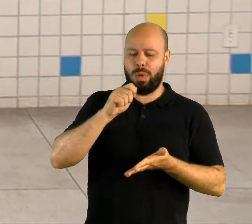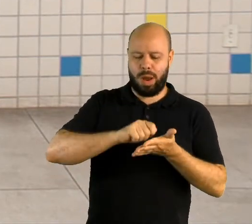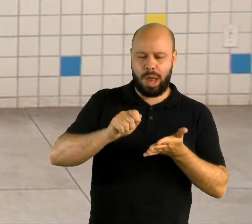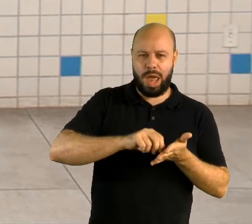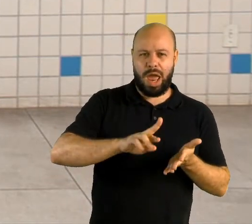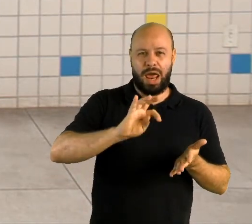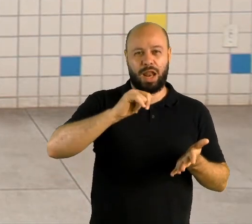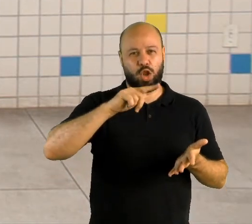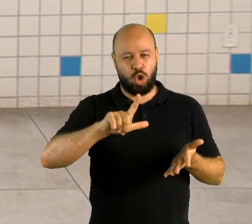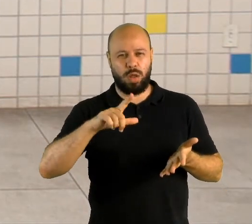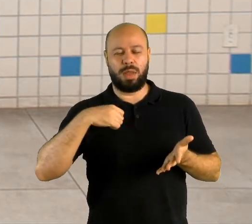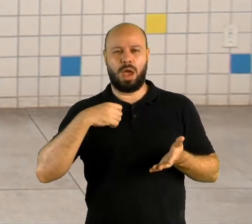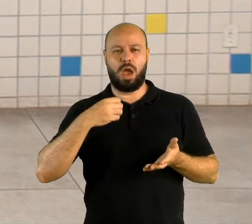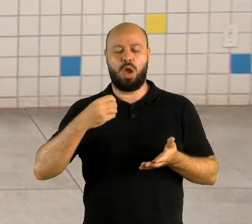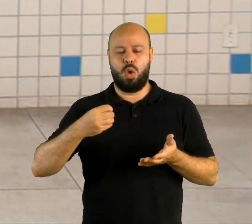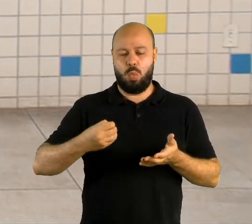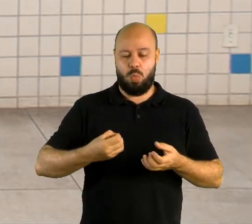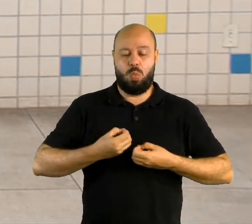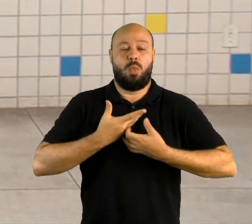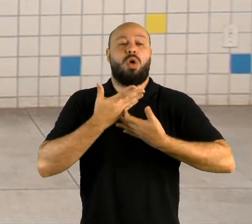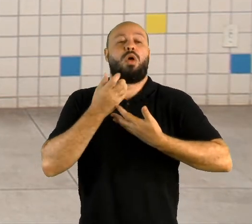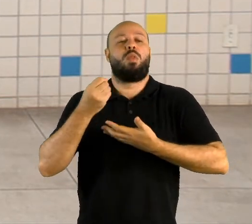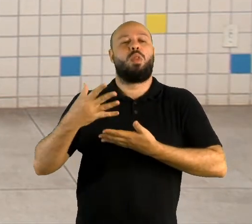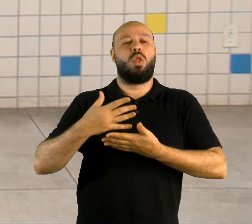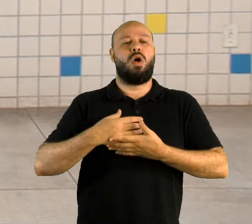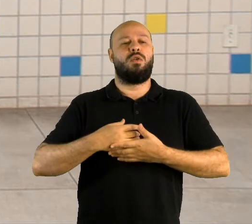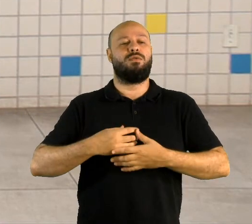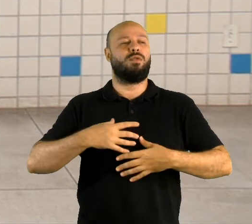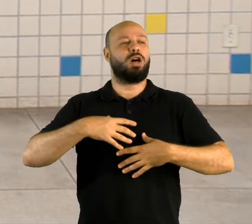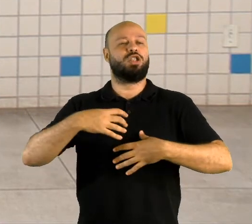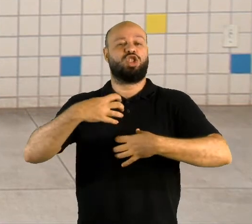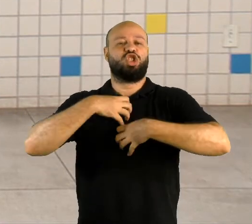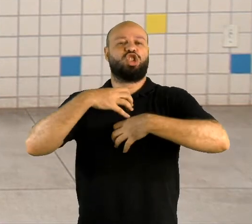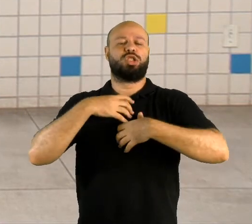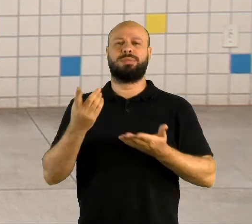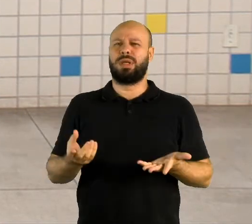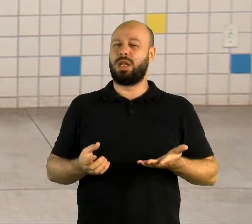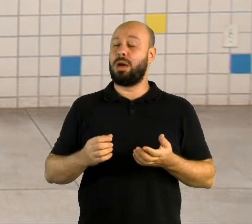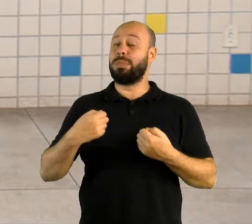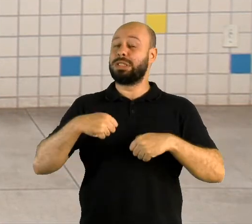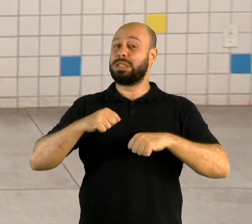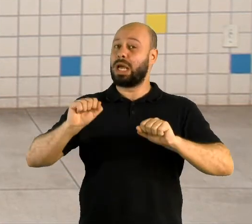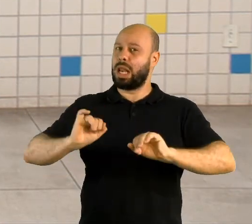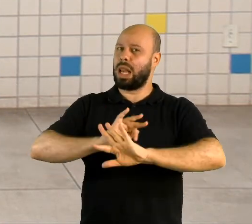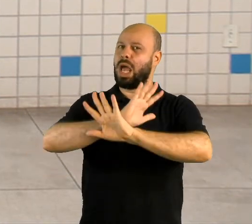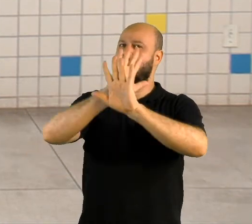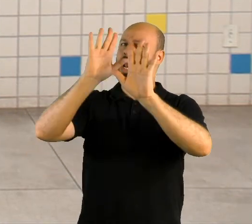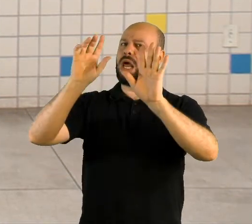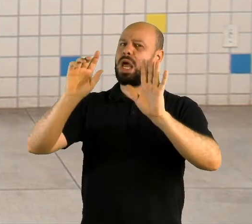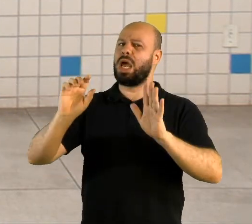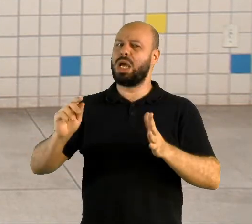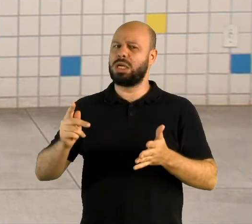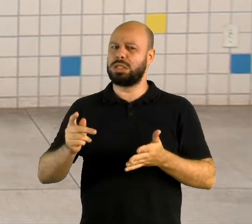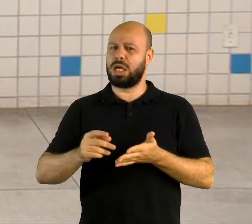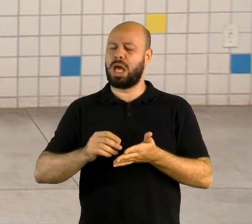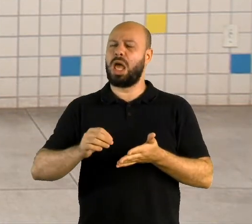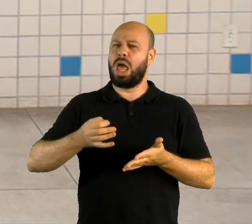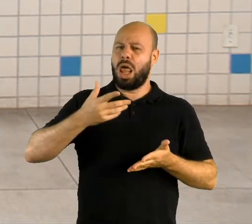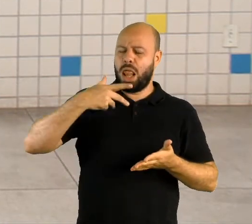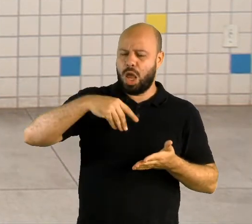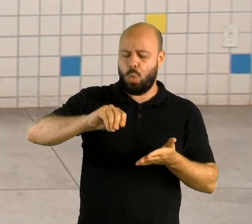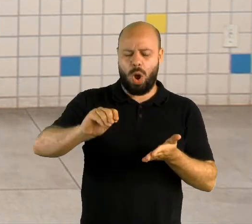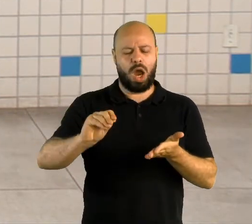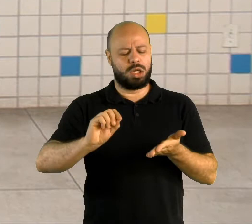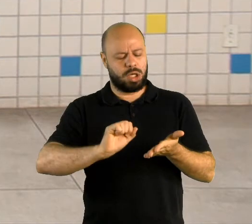exige originalidade ou estilo, mas clareza e correção de linguagem. O vestibular pede